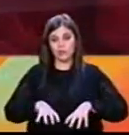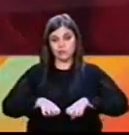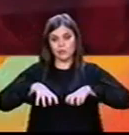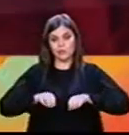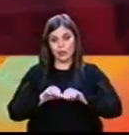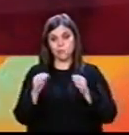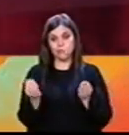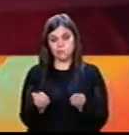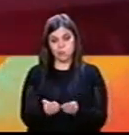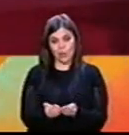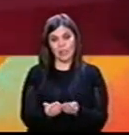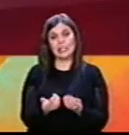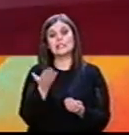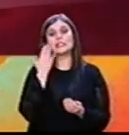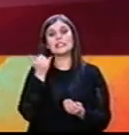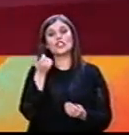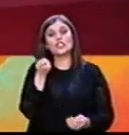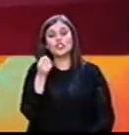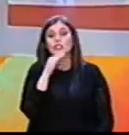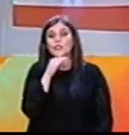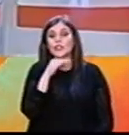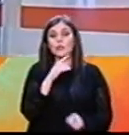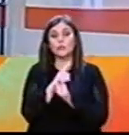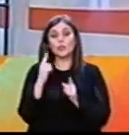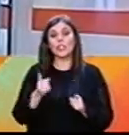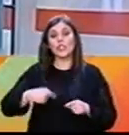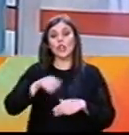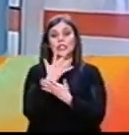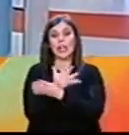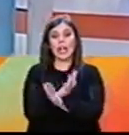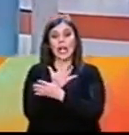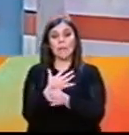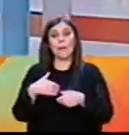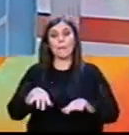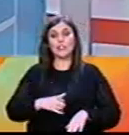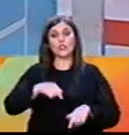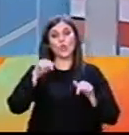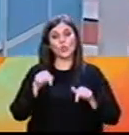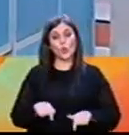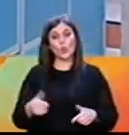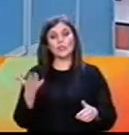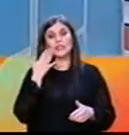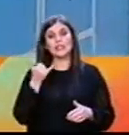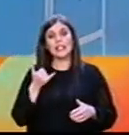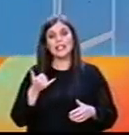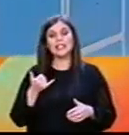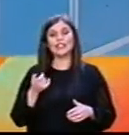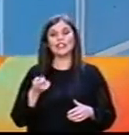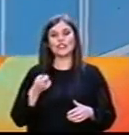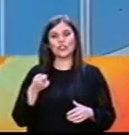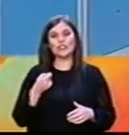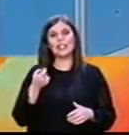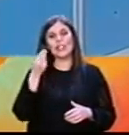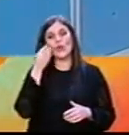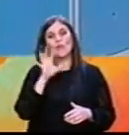bola, vamos deixá-la arrefecer um pouco, até porque senão queimamos-nos. Mas eu hoje vou passar, vou-me torturar aqui um bocadinho e vou fazê-lo